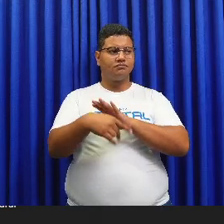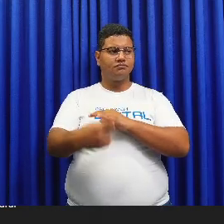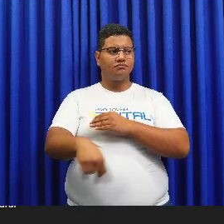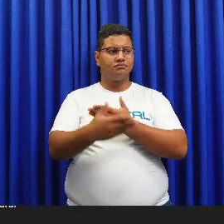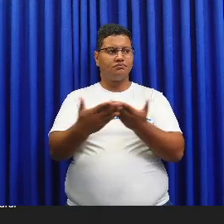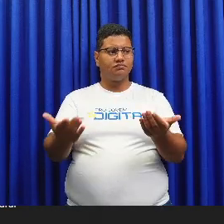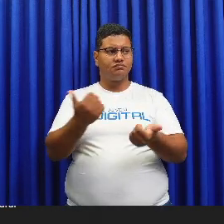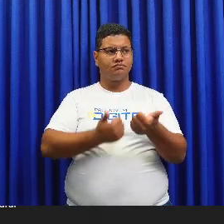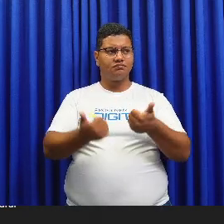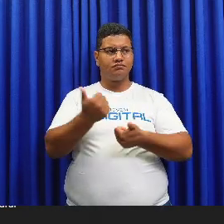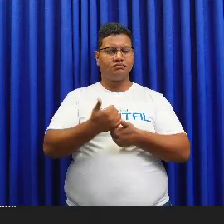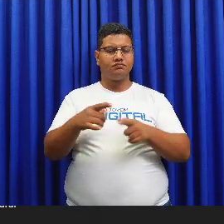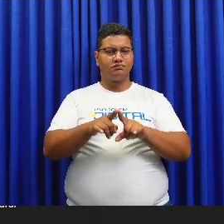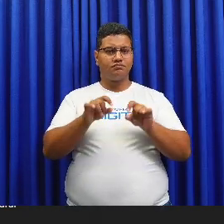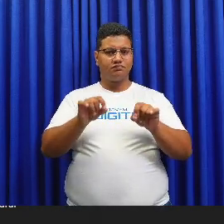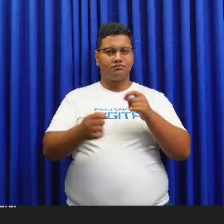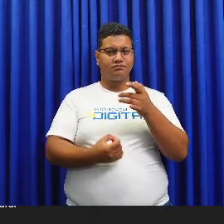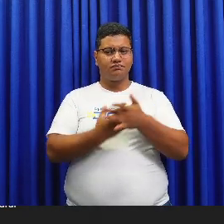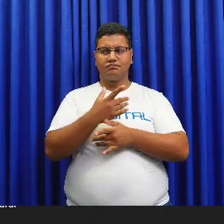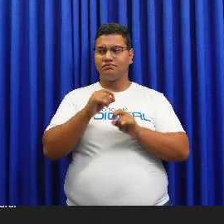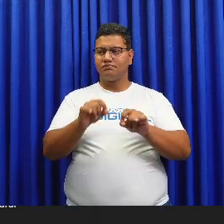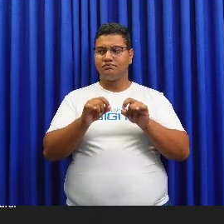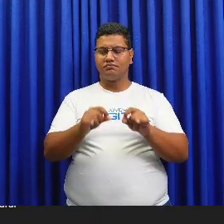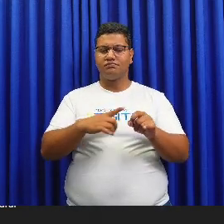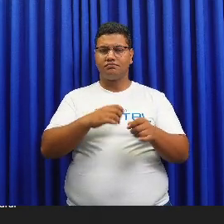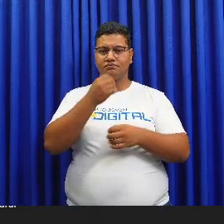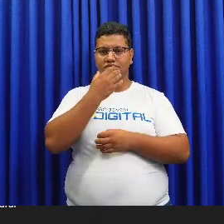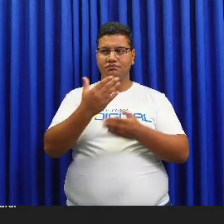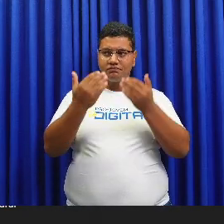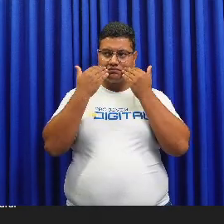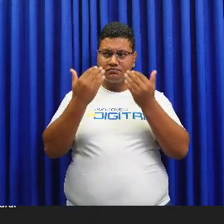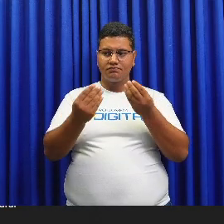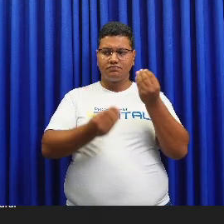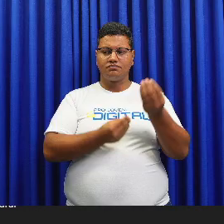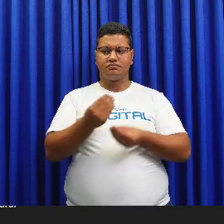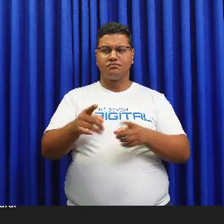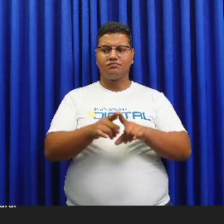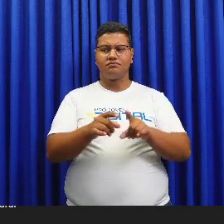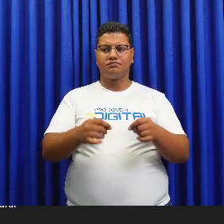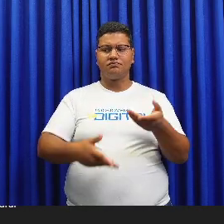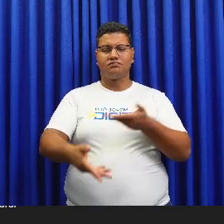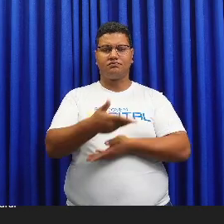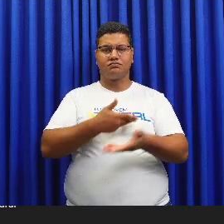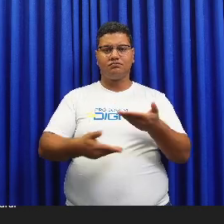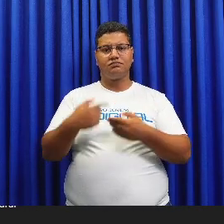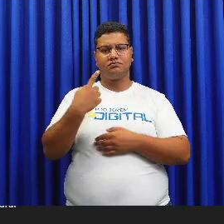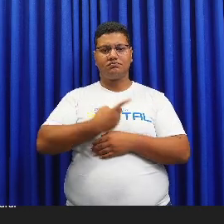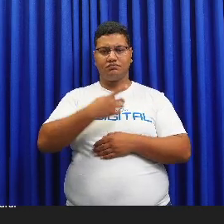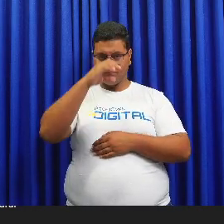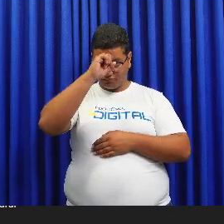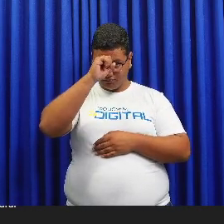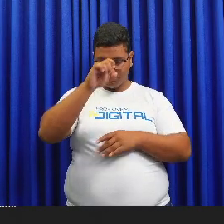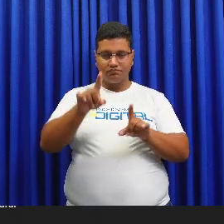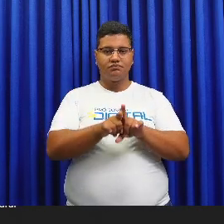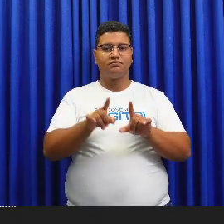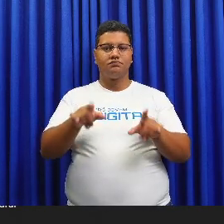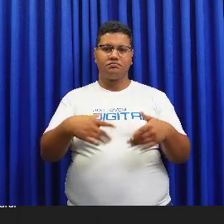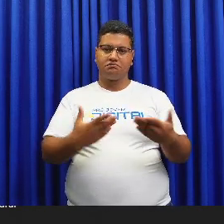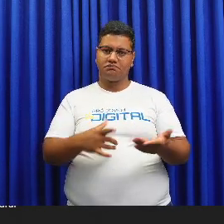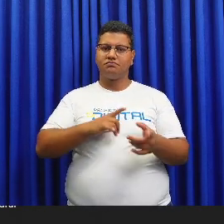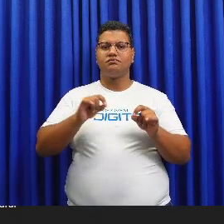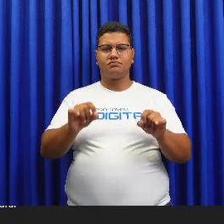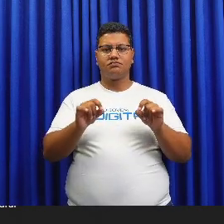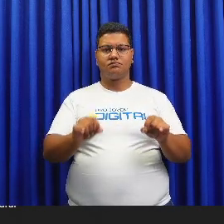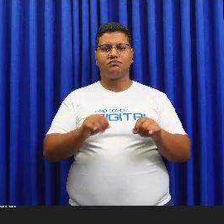te auxiliar a criar aí uma boa apresentação comercial, que foi o que a gente aprendeu lá. Ou seja, essa aqui